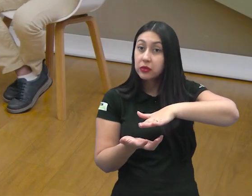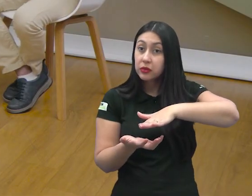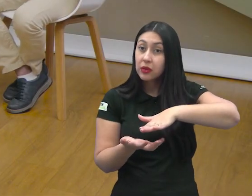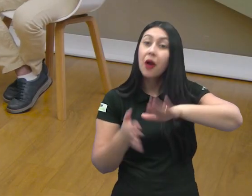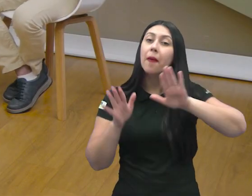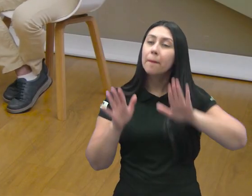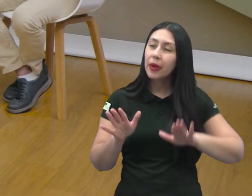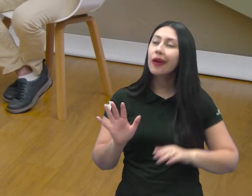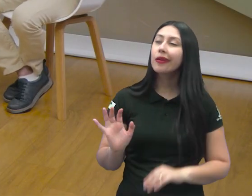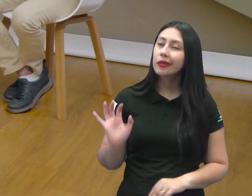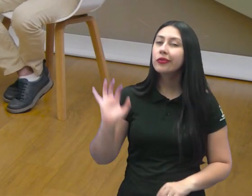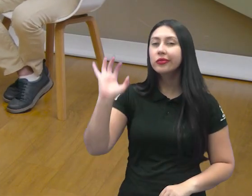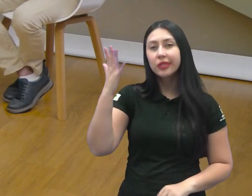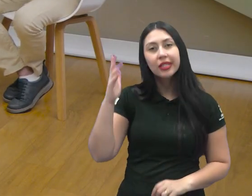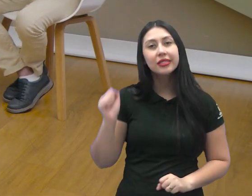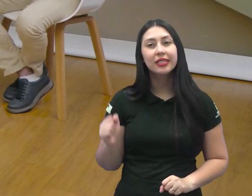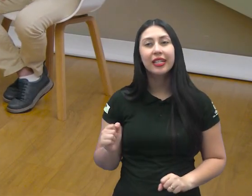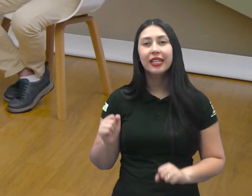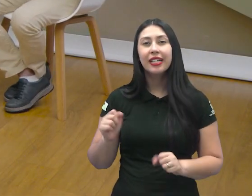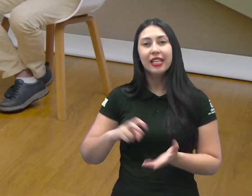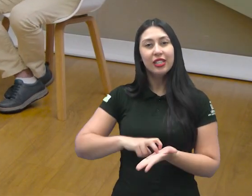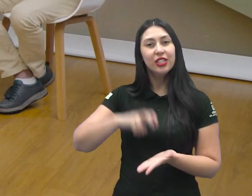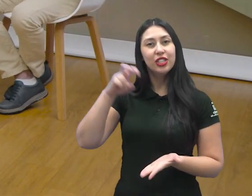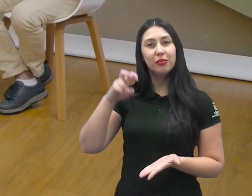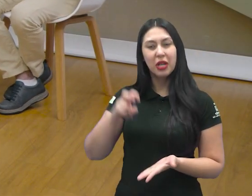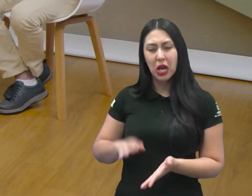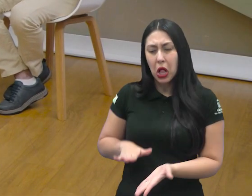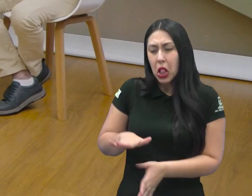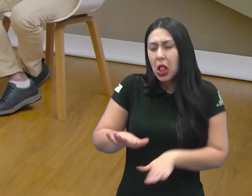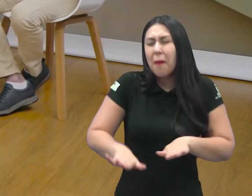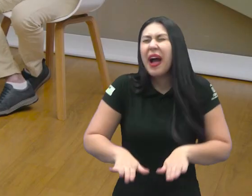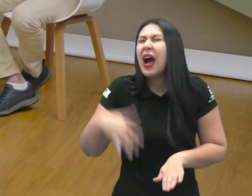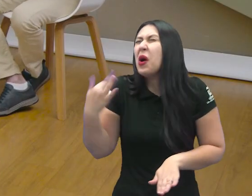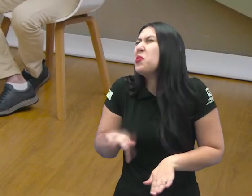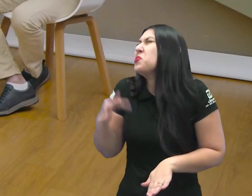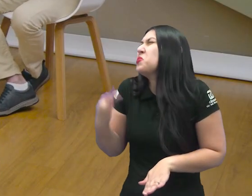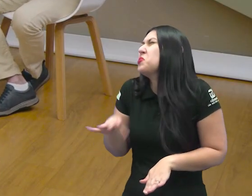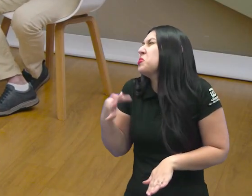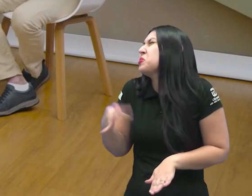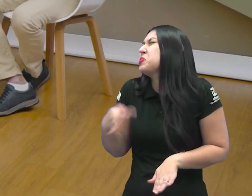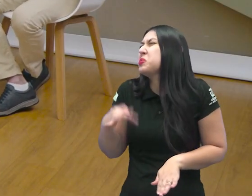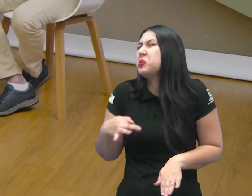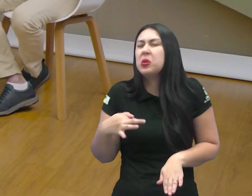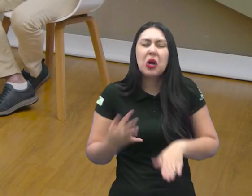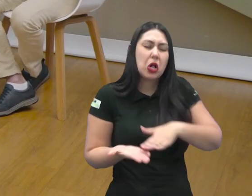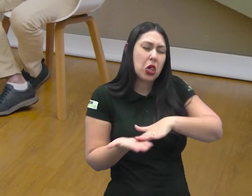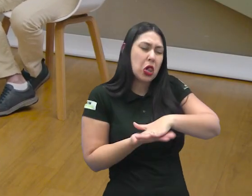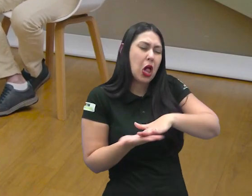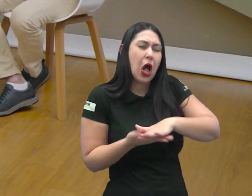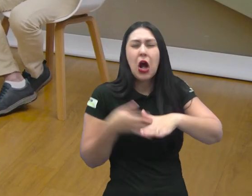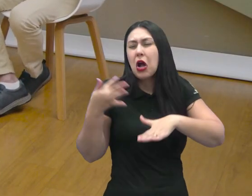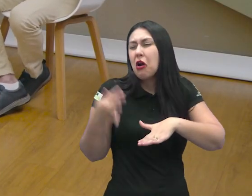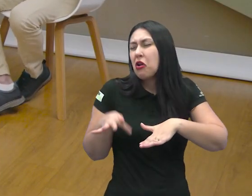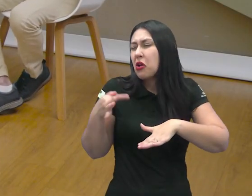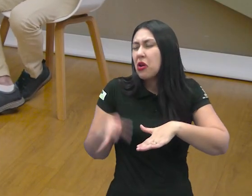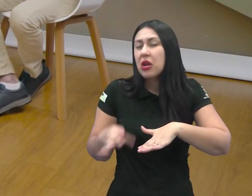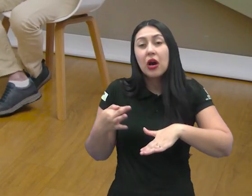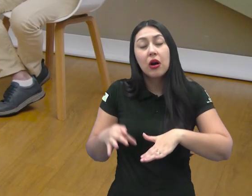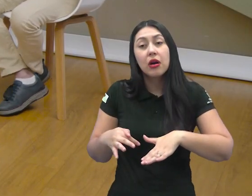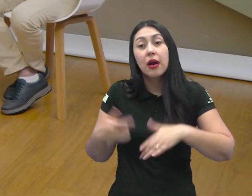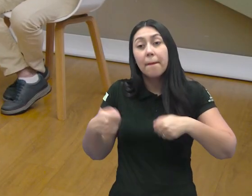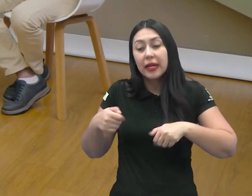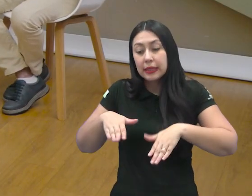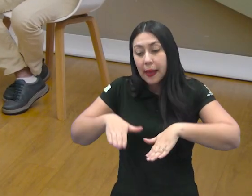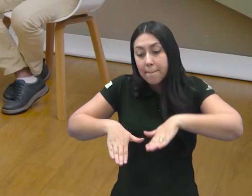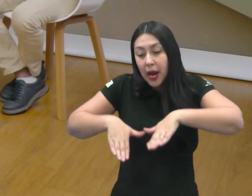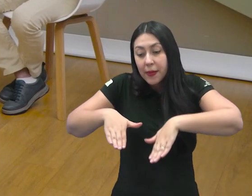consultório. Acorda de manhã, põe o pé no chão. Ai, eu não consigo. Eu levanto de manhã, de noite, não consigo botar o pé no chão. Tem que andar na ponta dos pés,